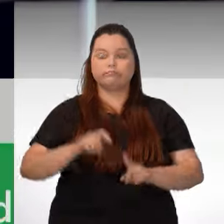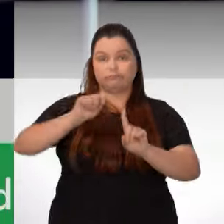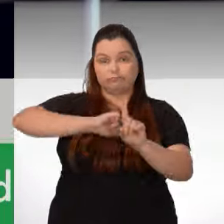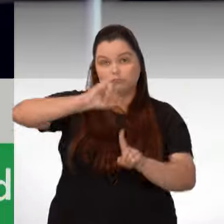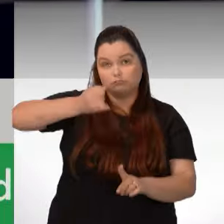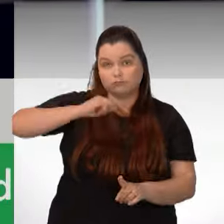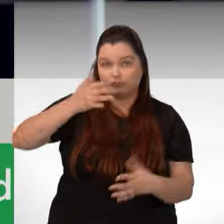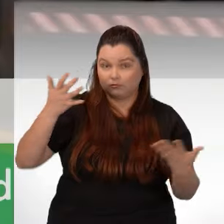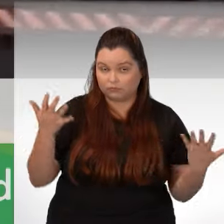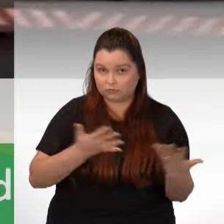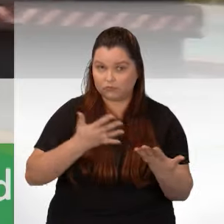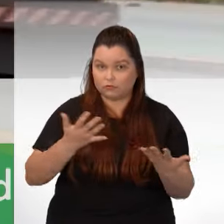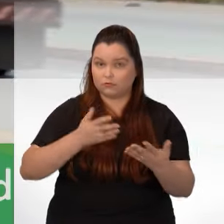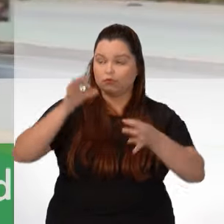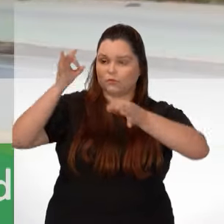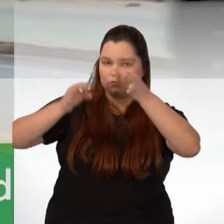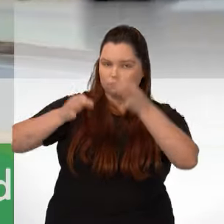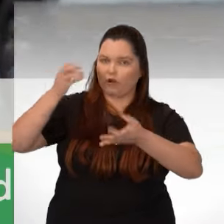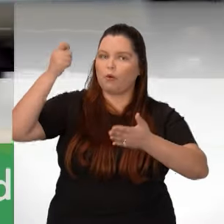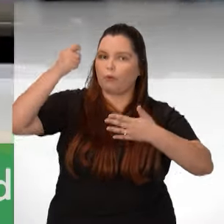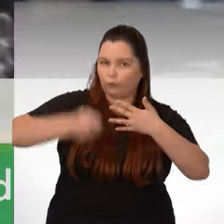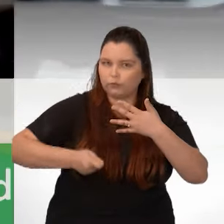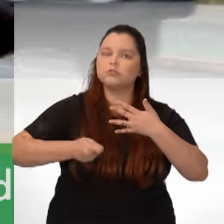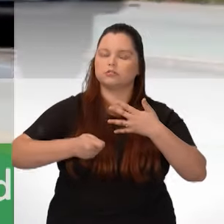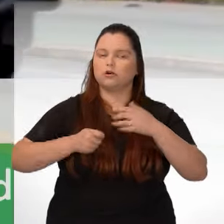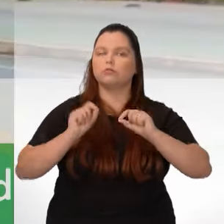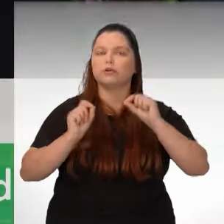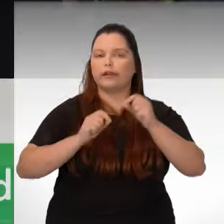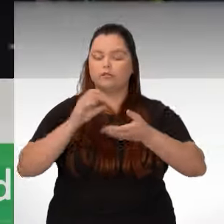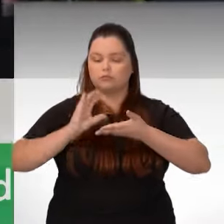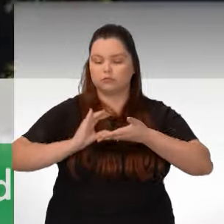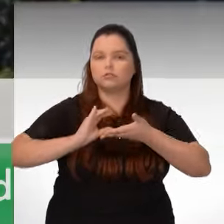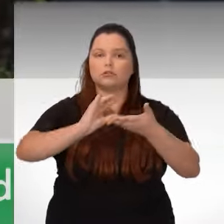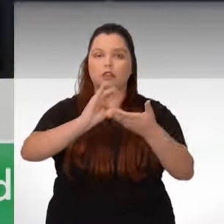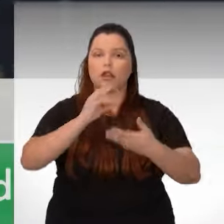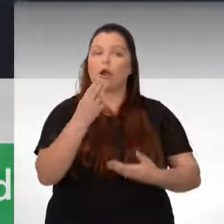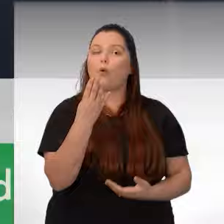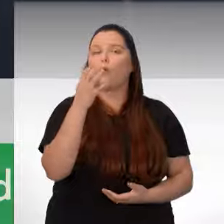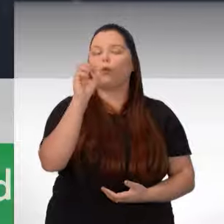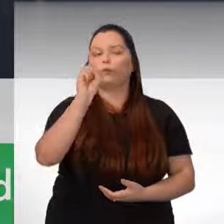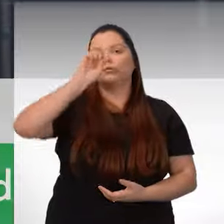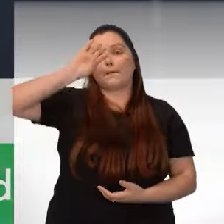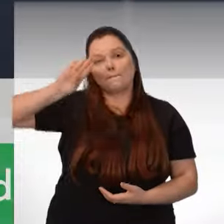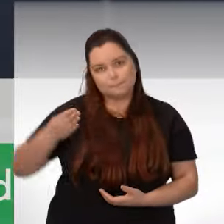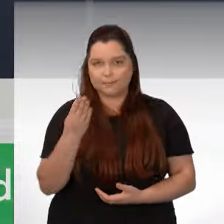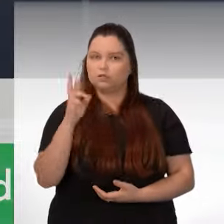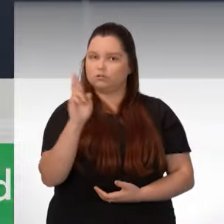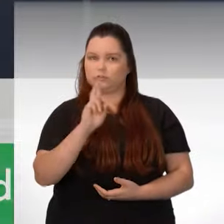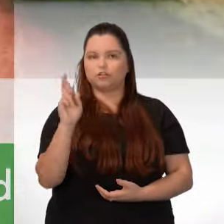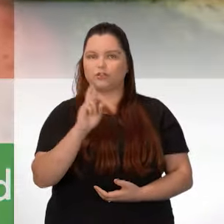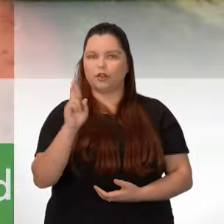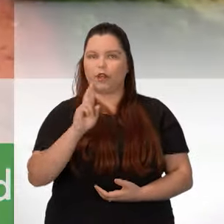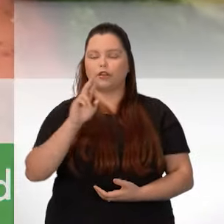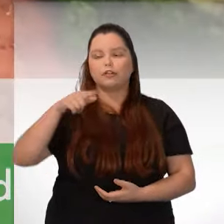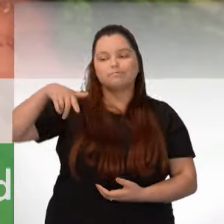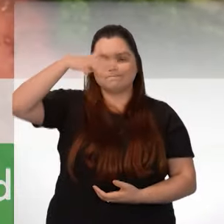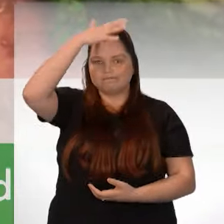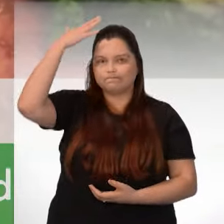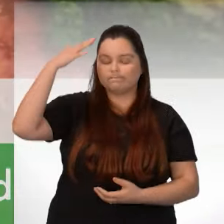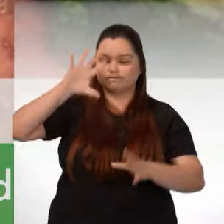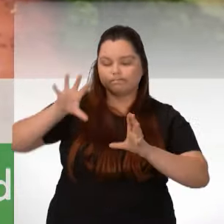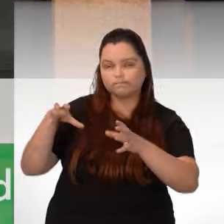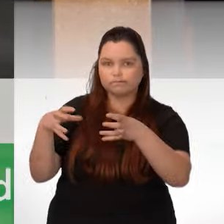a Justiça Federal condenou as mineradoras a pagarem indenização de quase 48 bilhões de reais por danos